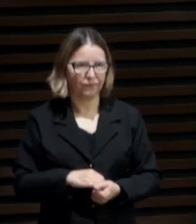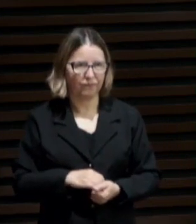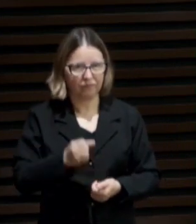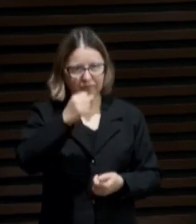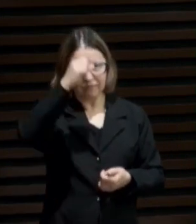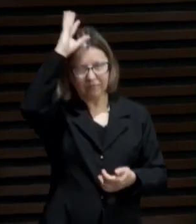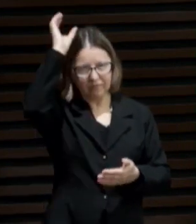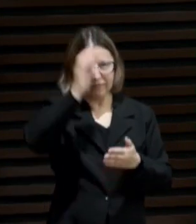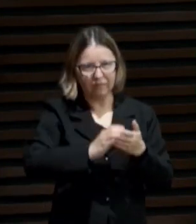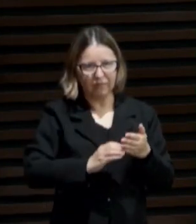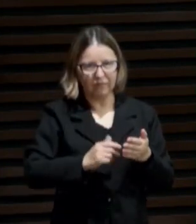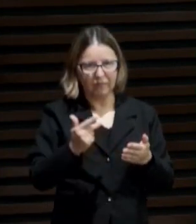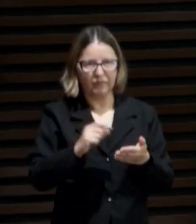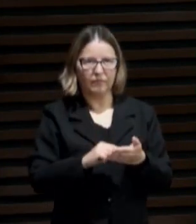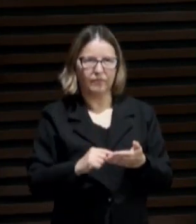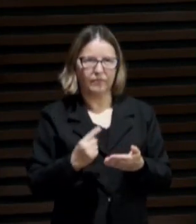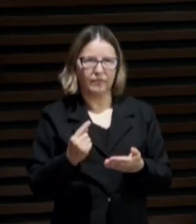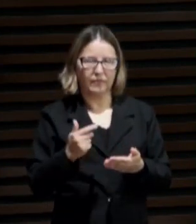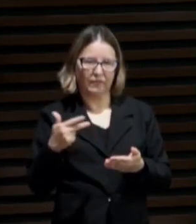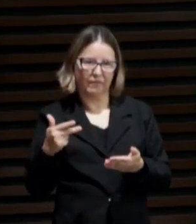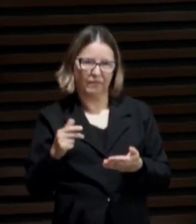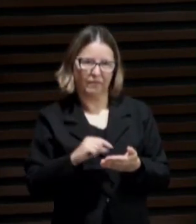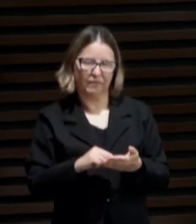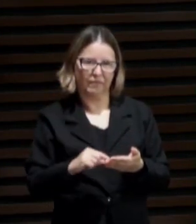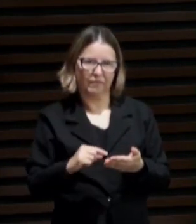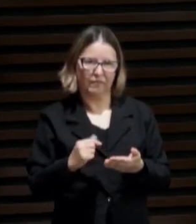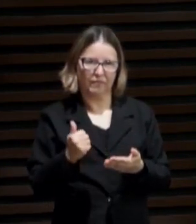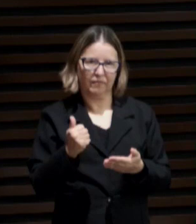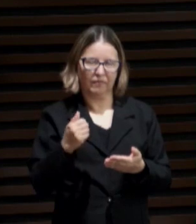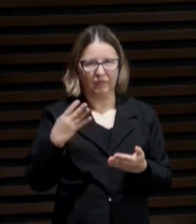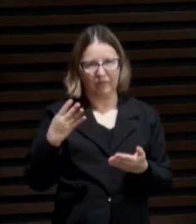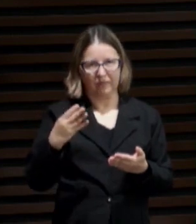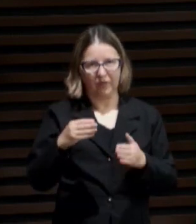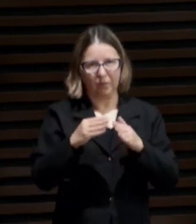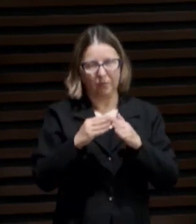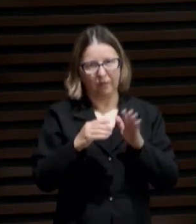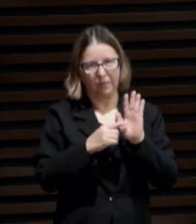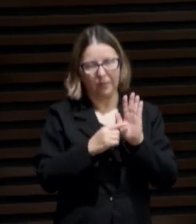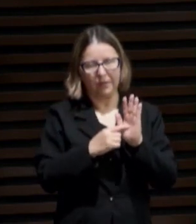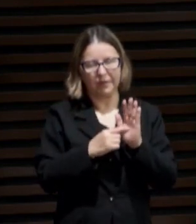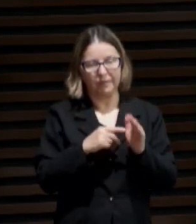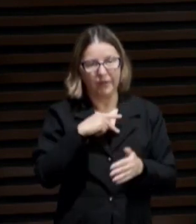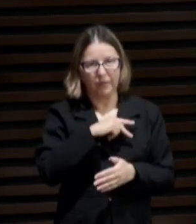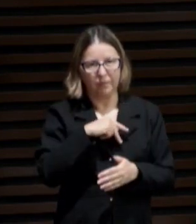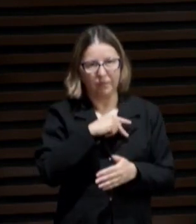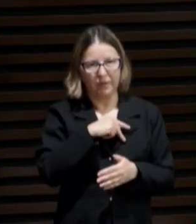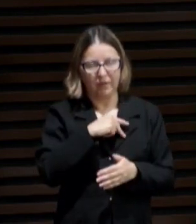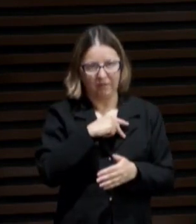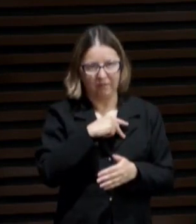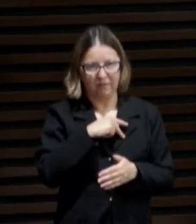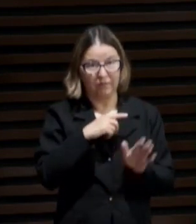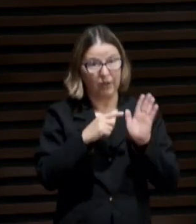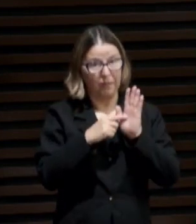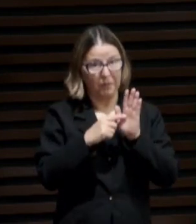Romanos 3, 13 e 14, eu quero pedir para o nosso irmão colocar aqui o texto também. Aqui Paulo vai dar um diagnóstico